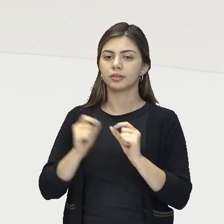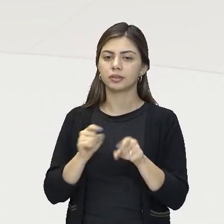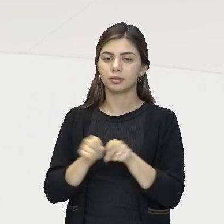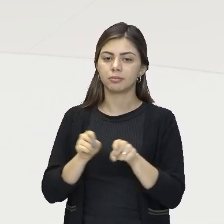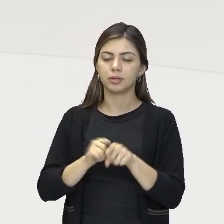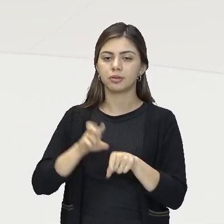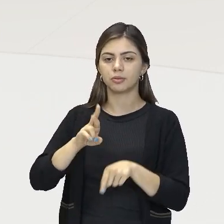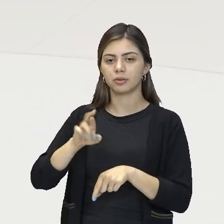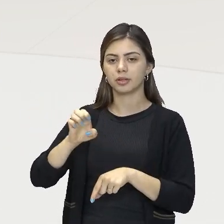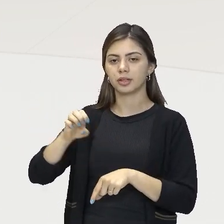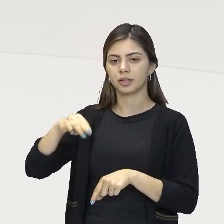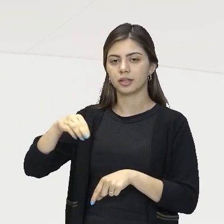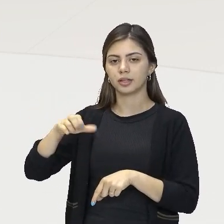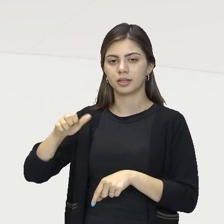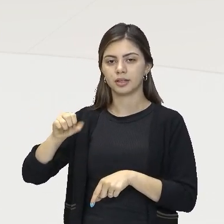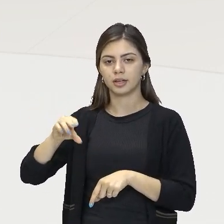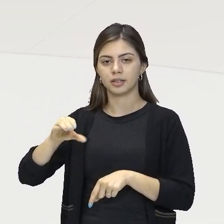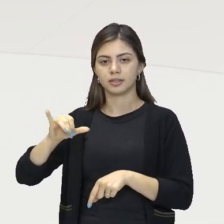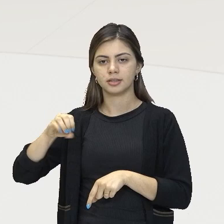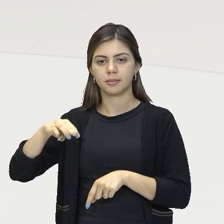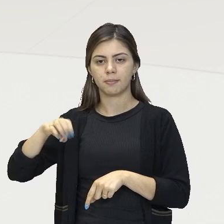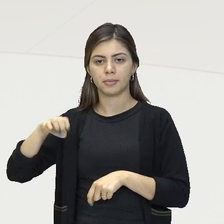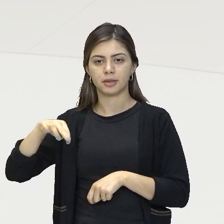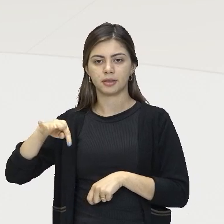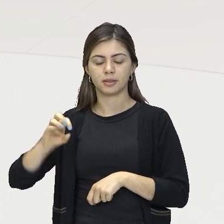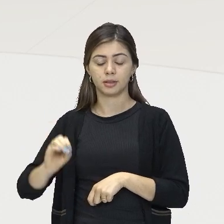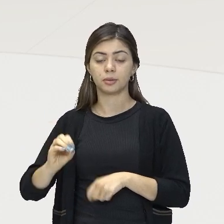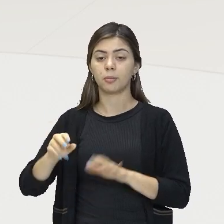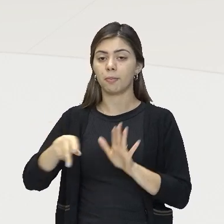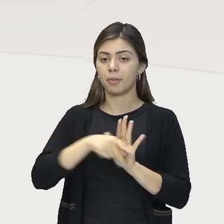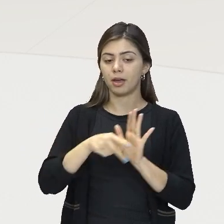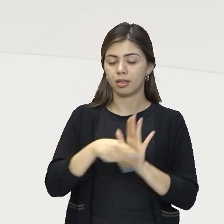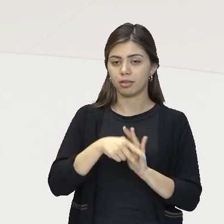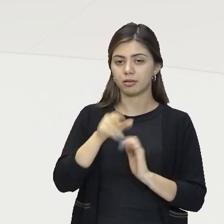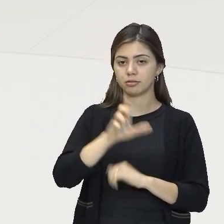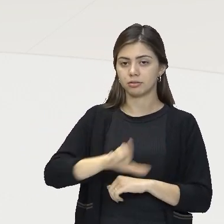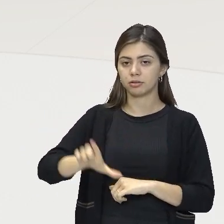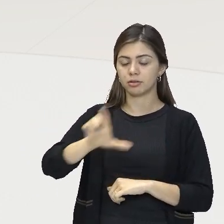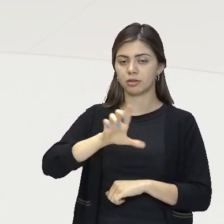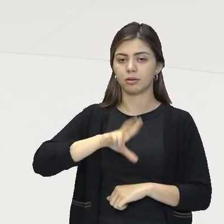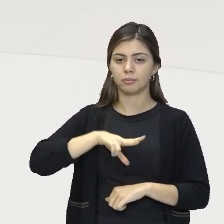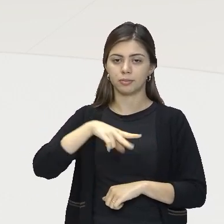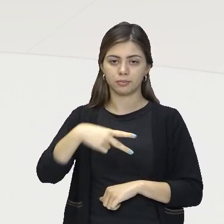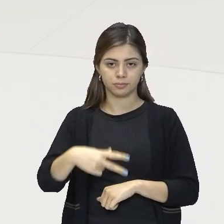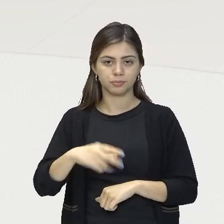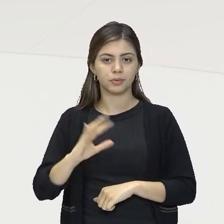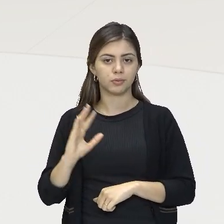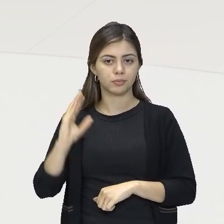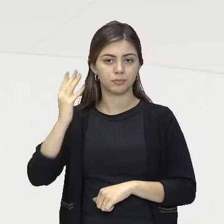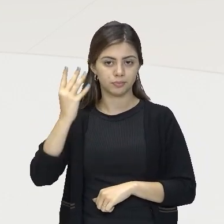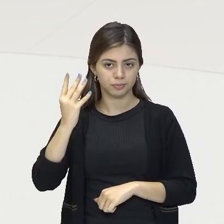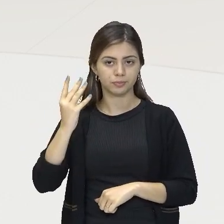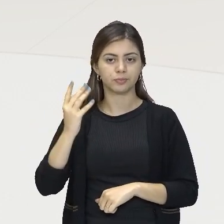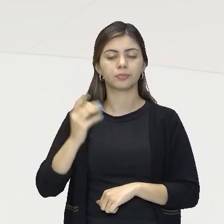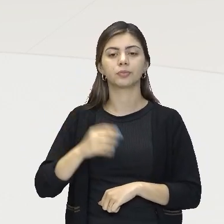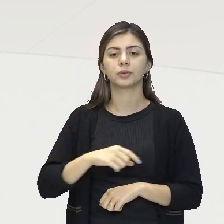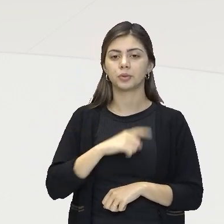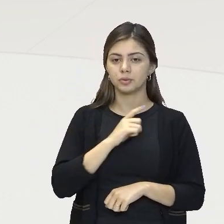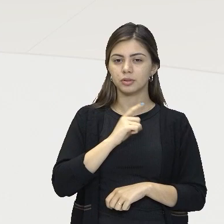Renascimento, certo? Isso na literatura portuguesa. E a última literatura que está acontecendo lá,